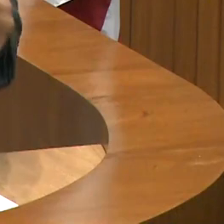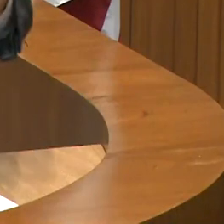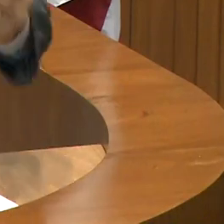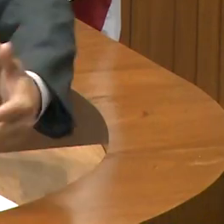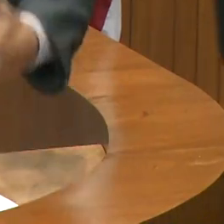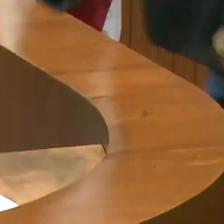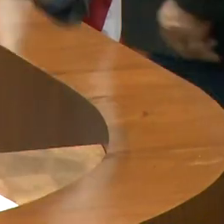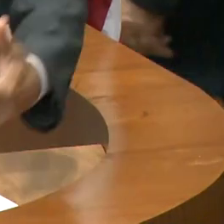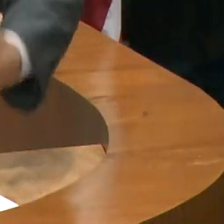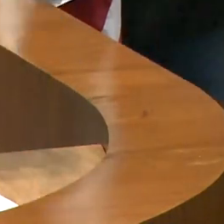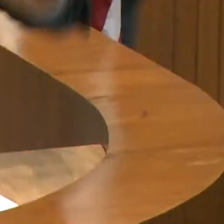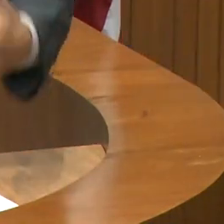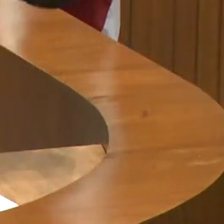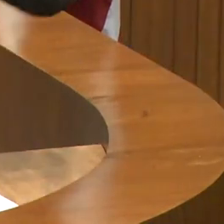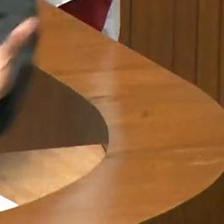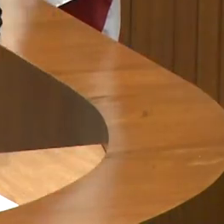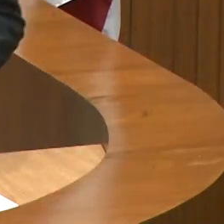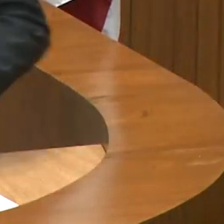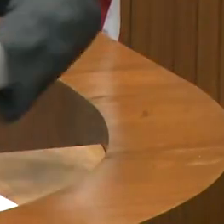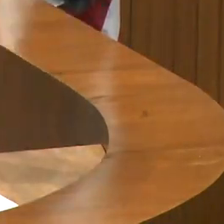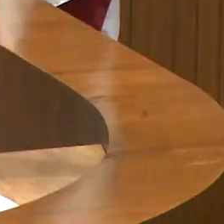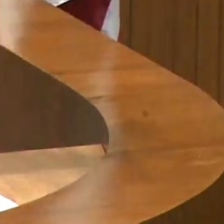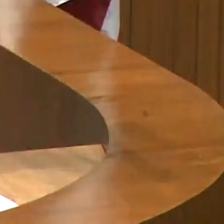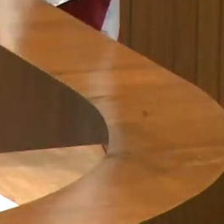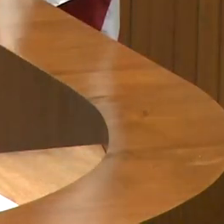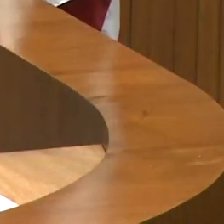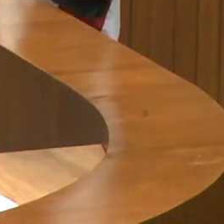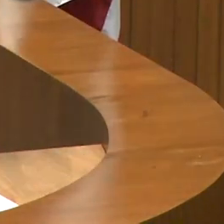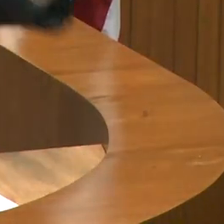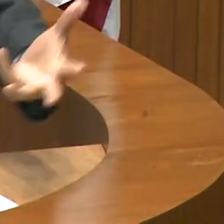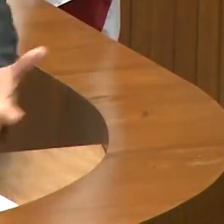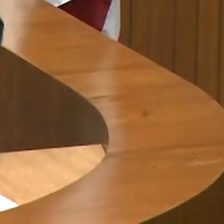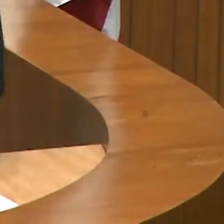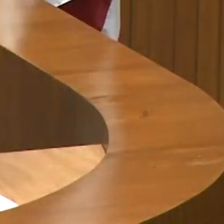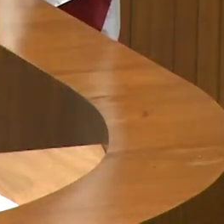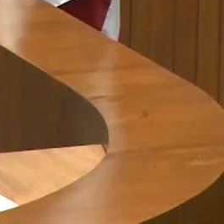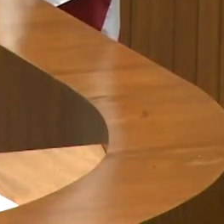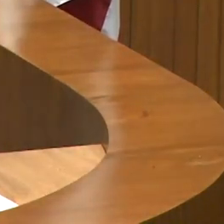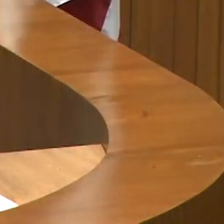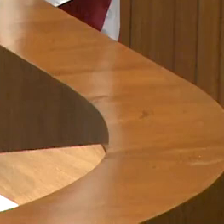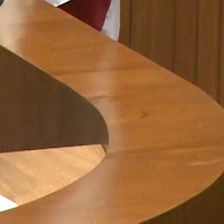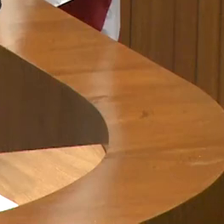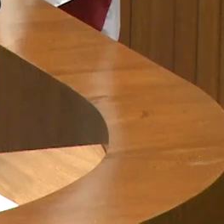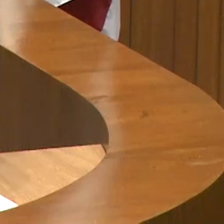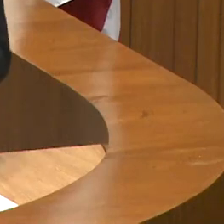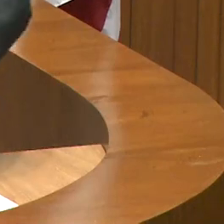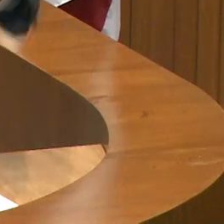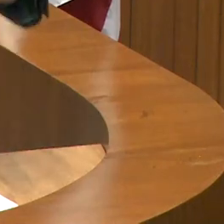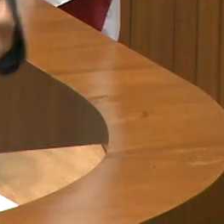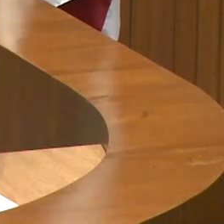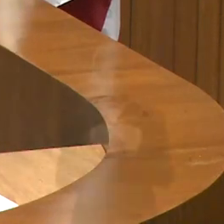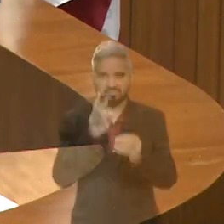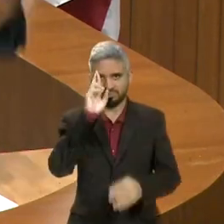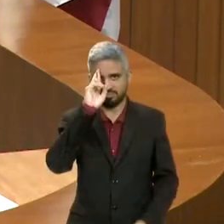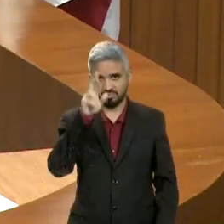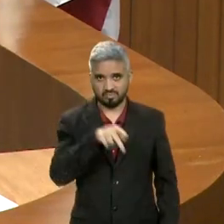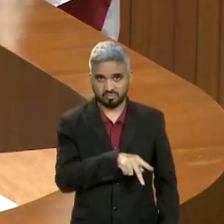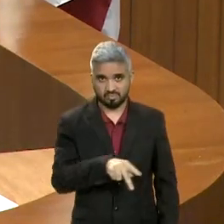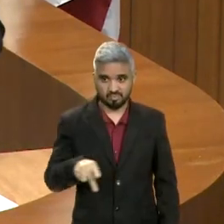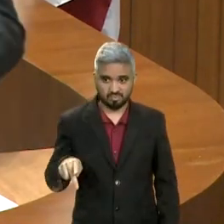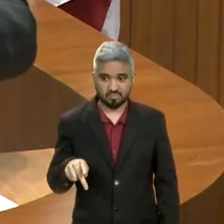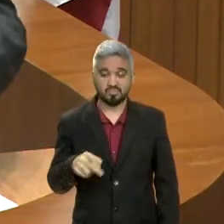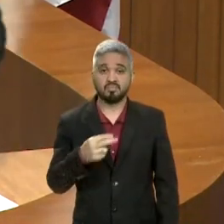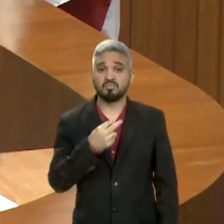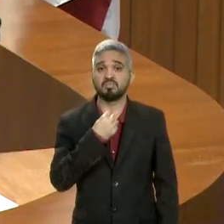aumentar dier que no momento atual não podemos simplesmente concluindo senhor presidente não podemos